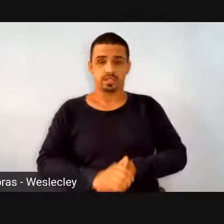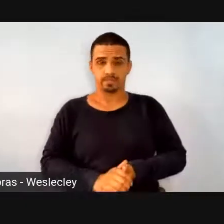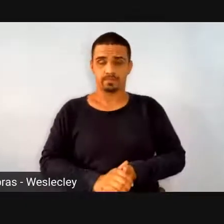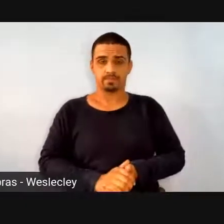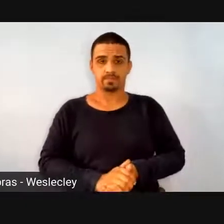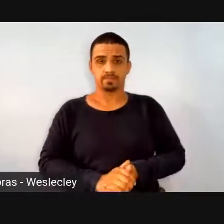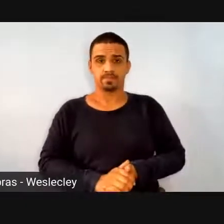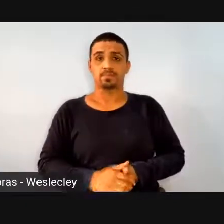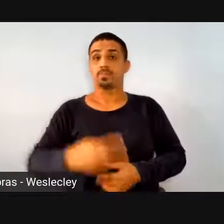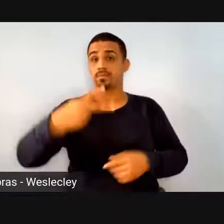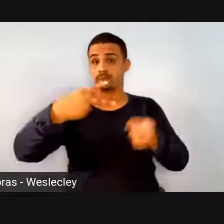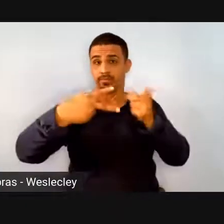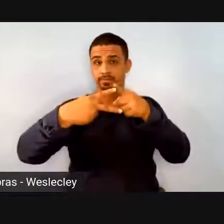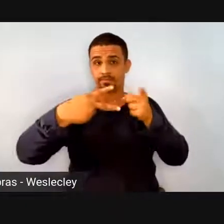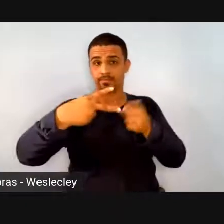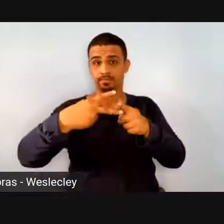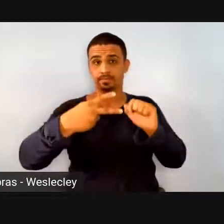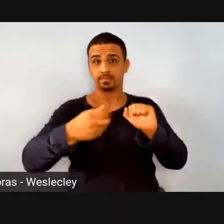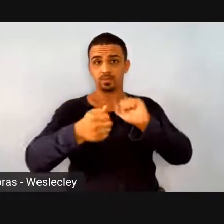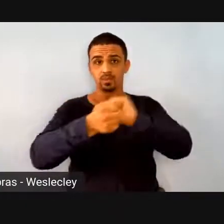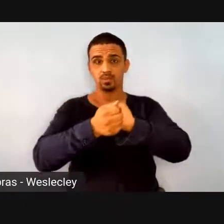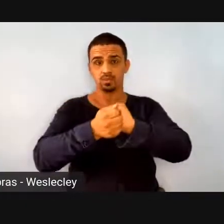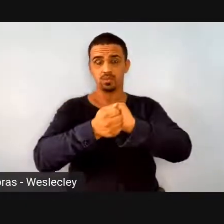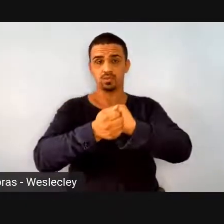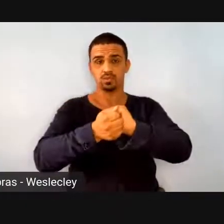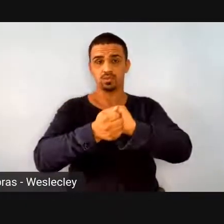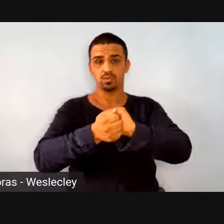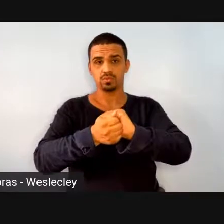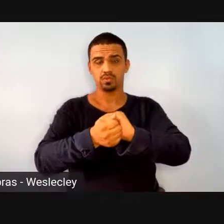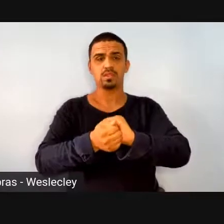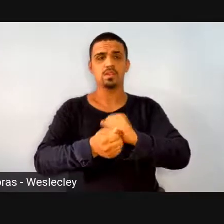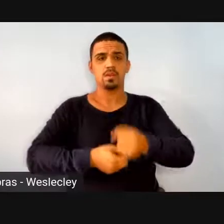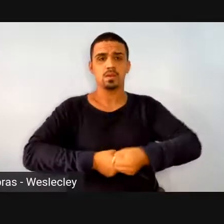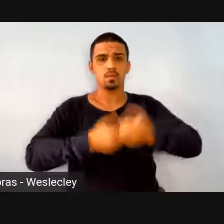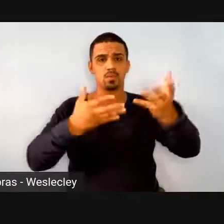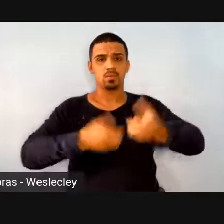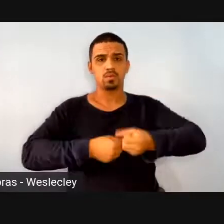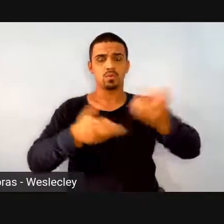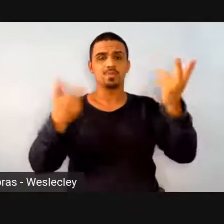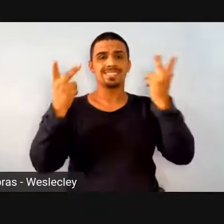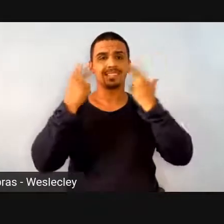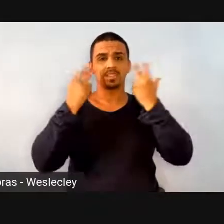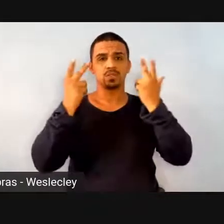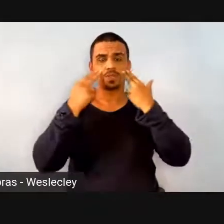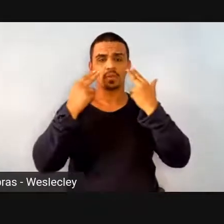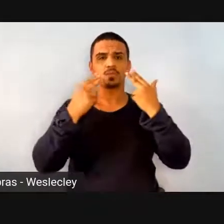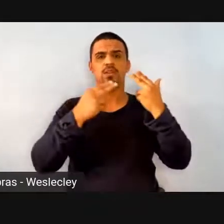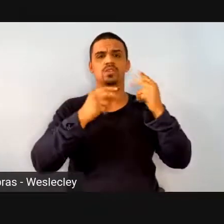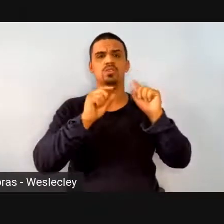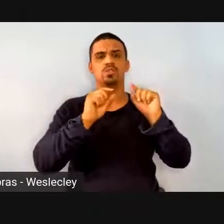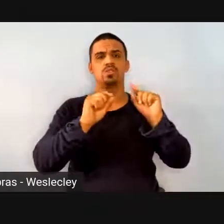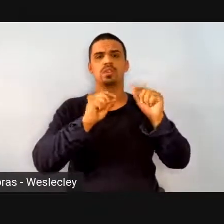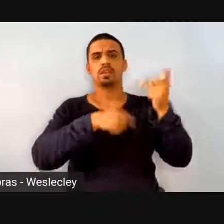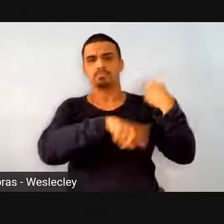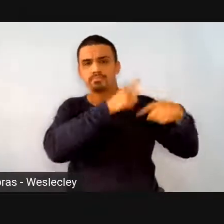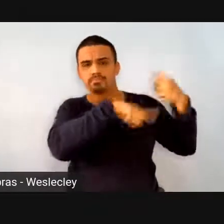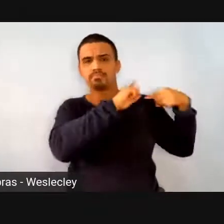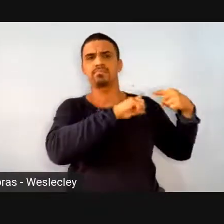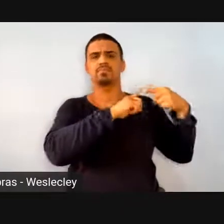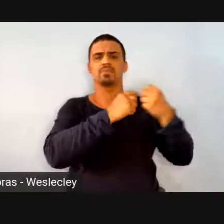Essas duas coisas juntas produzem, naturalmente, uma retração drástica das doações